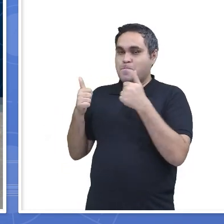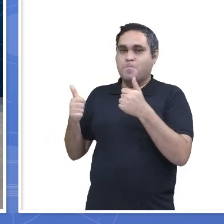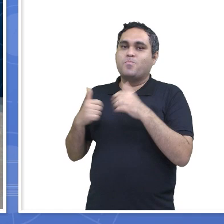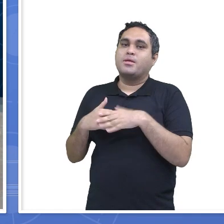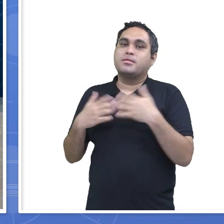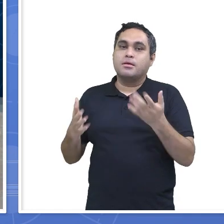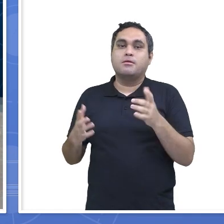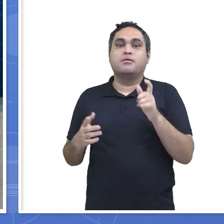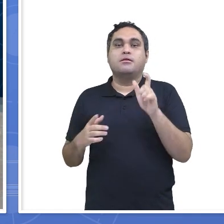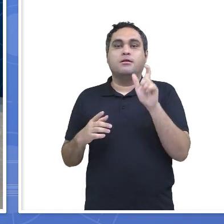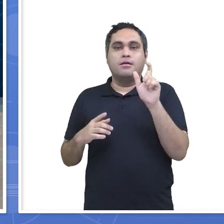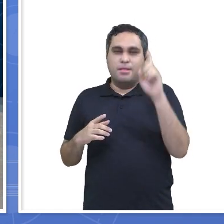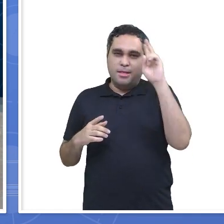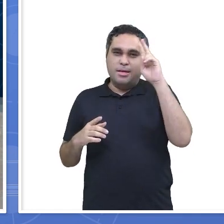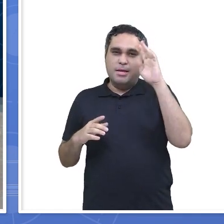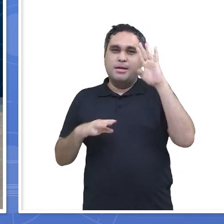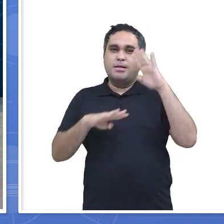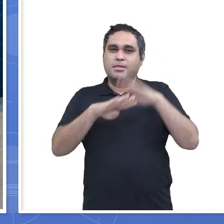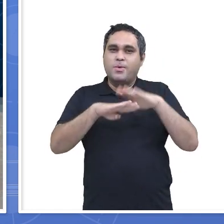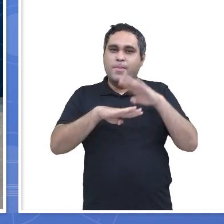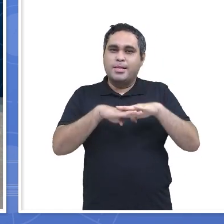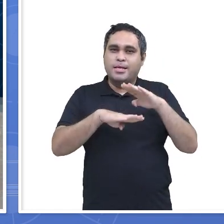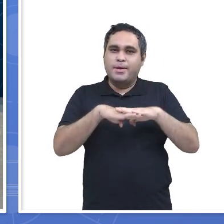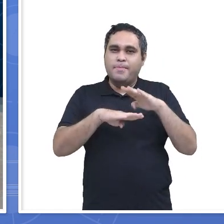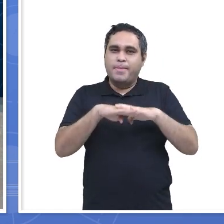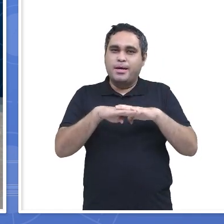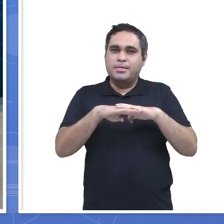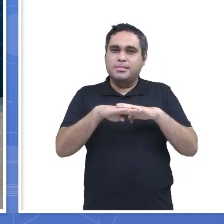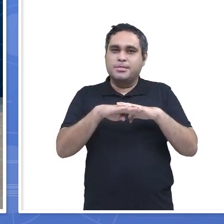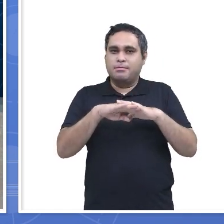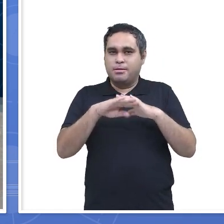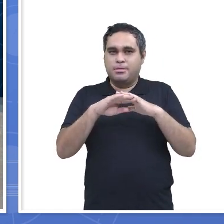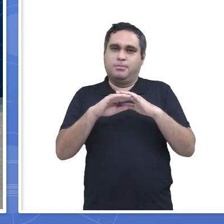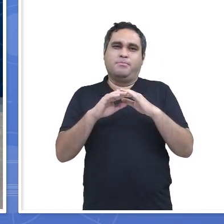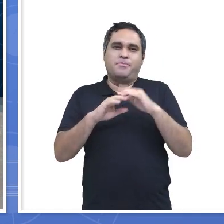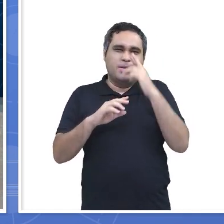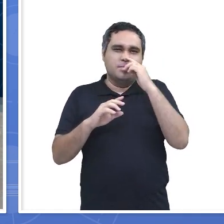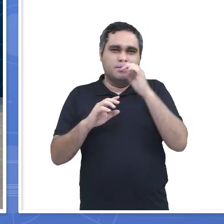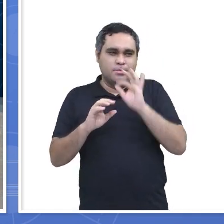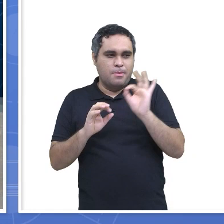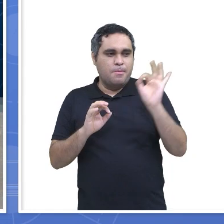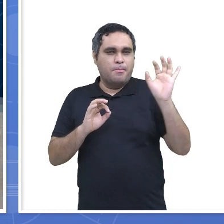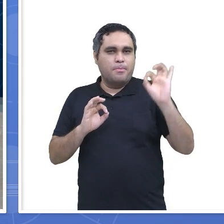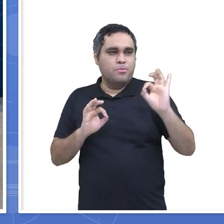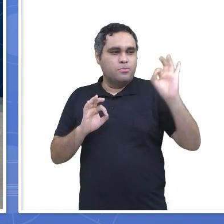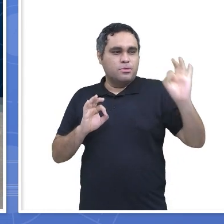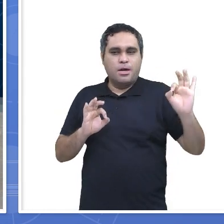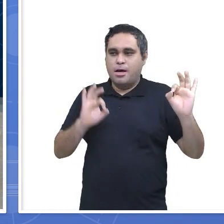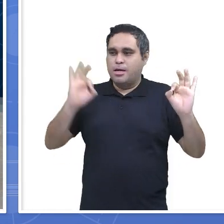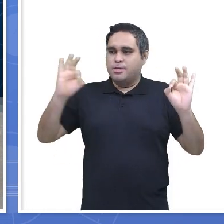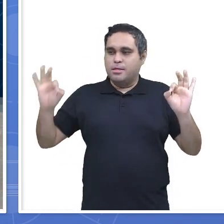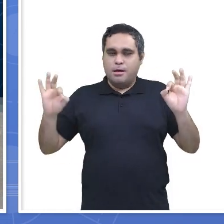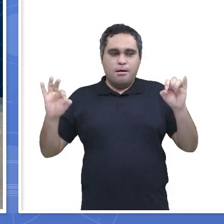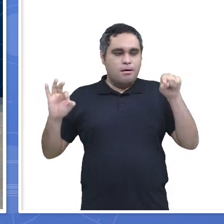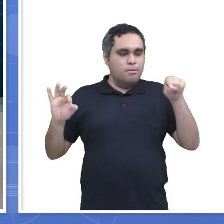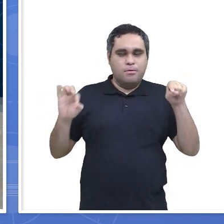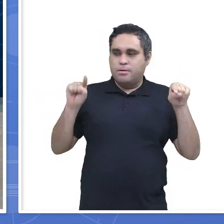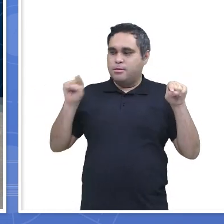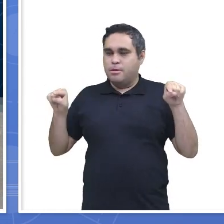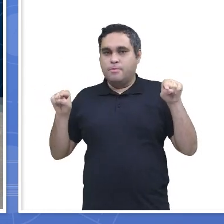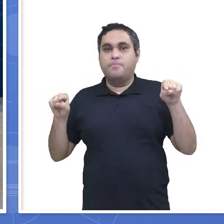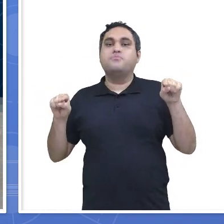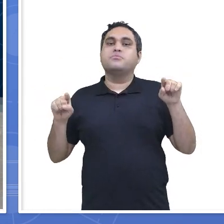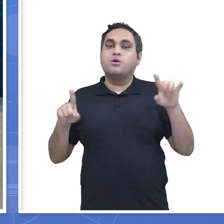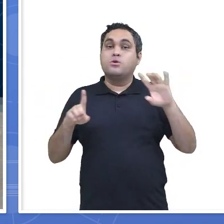intersecção, não é isso? Aquilo que está num canto e está no outro. Então, na sociologia, usa esse conceito para dizer